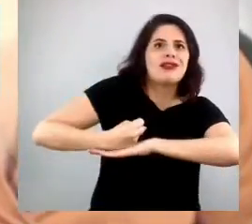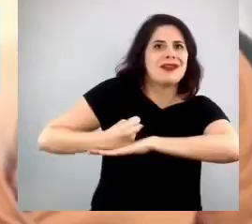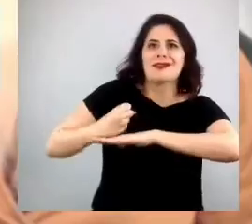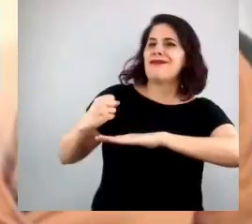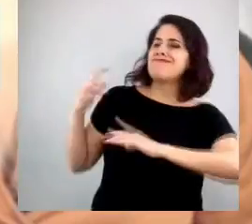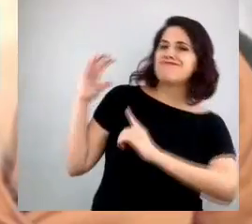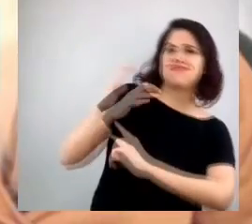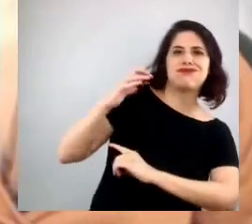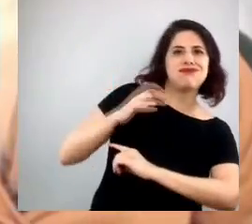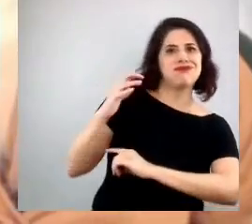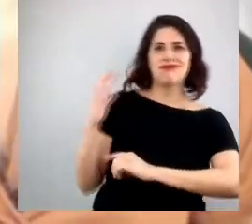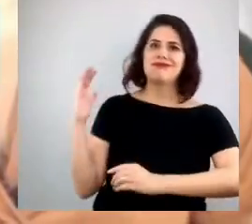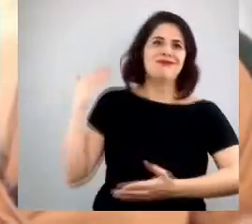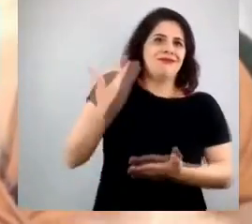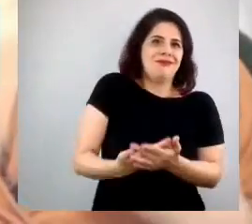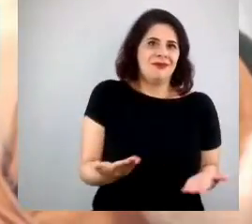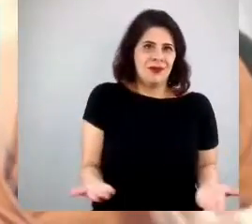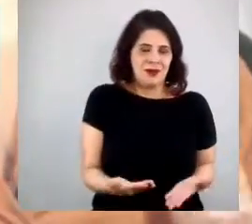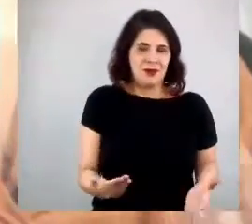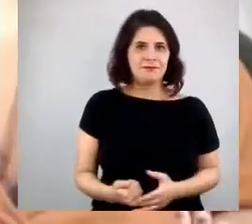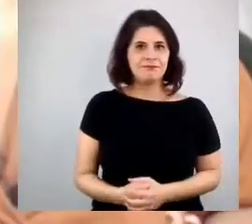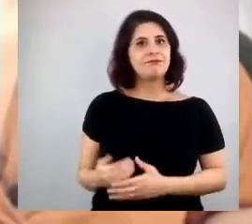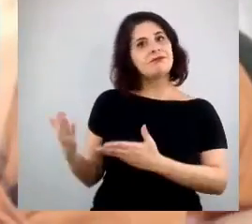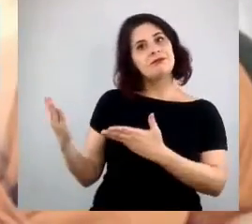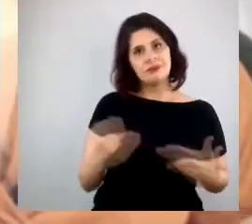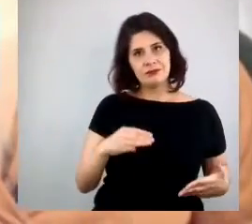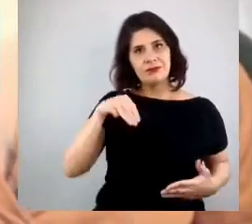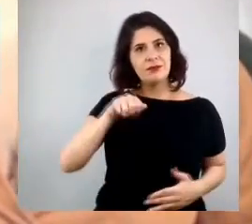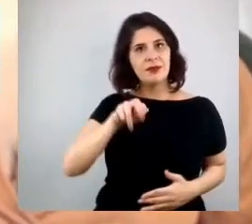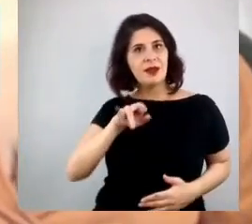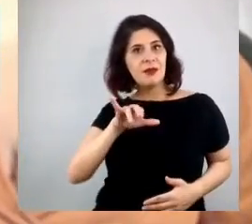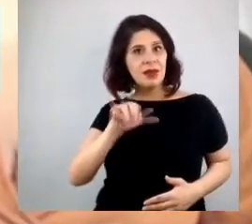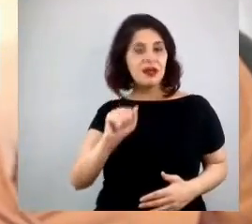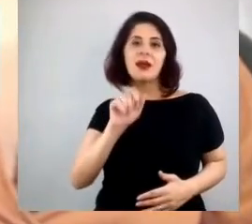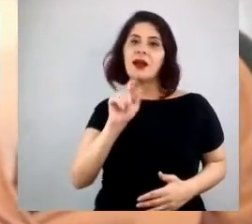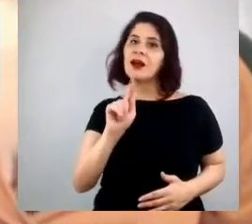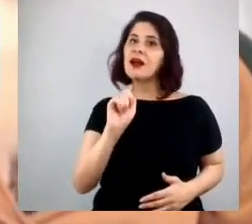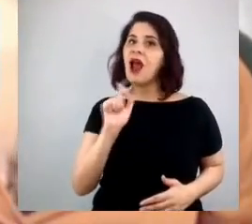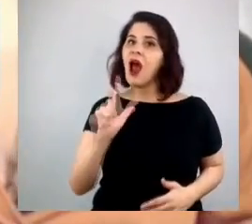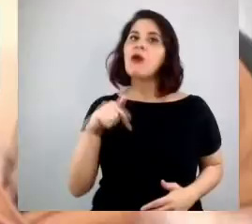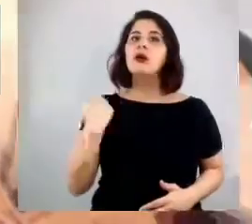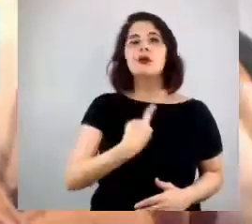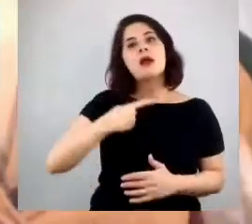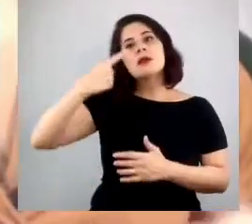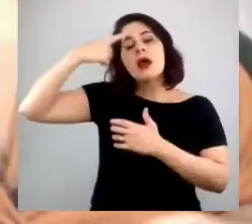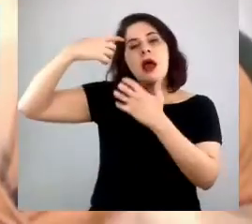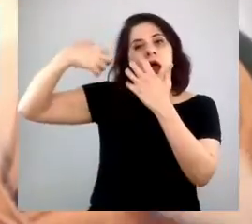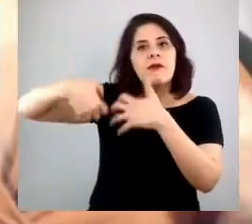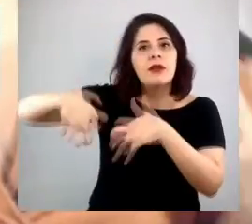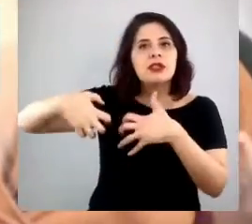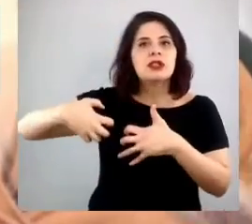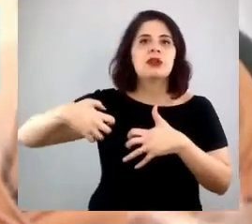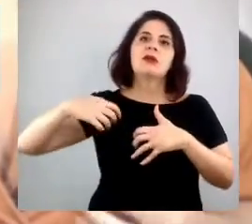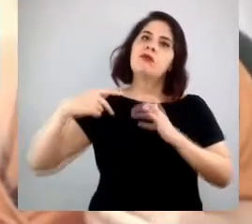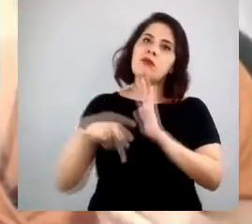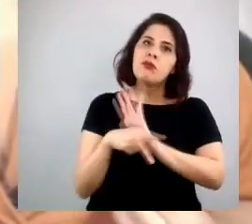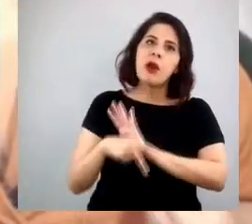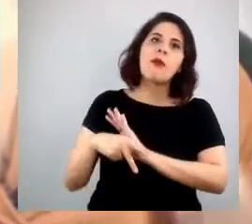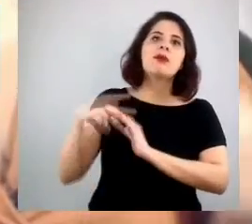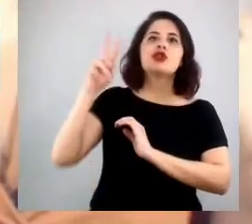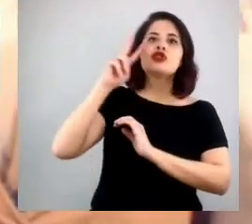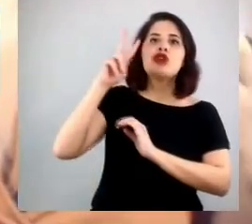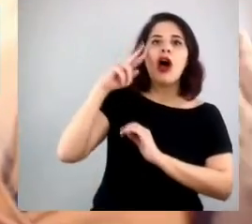nessa palestra, a queridíssima Maria Gal, ela nos convida a refletir, através da sua trajetória, bagagem, vivências, né,